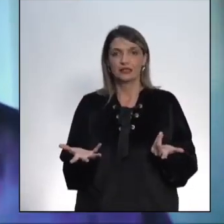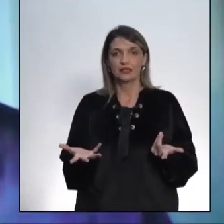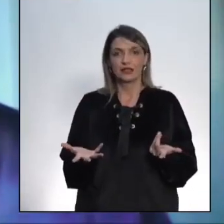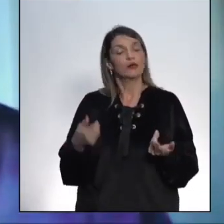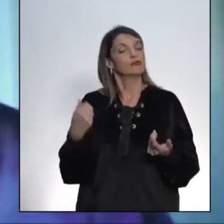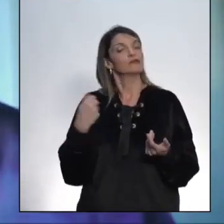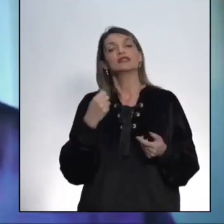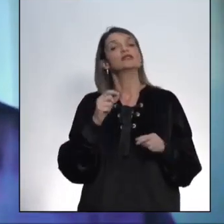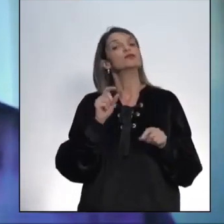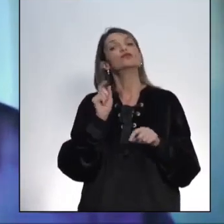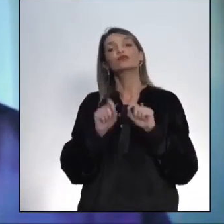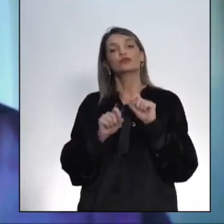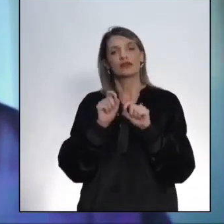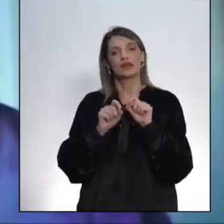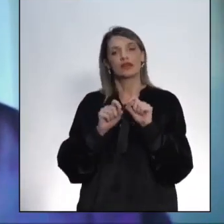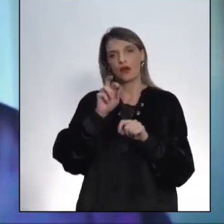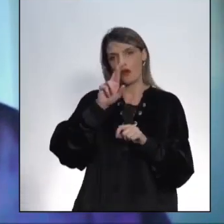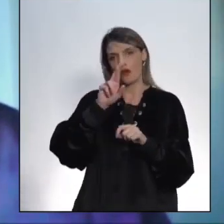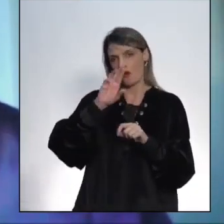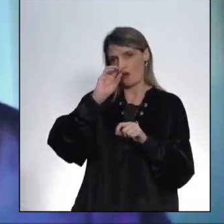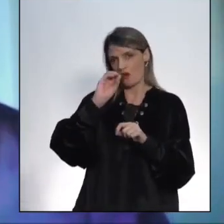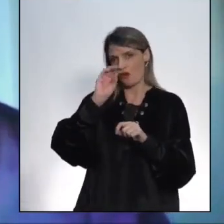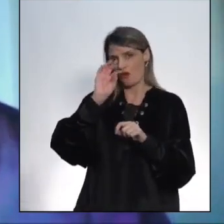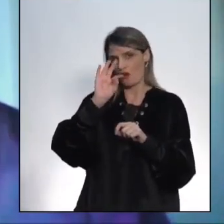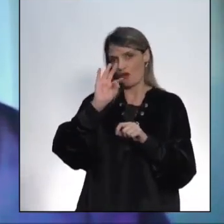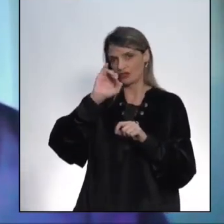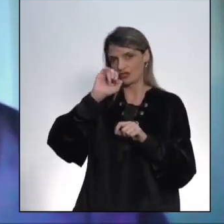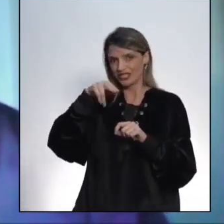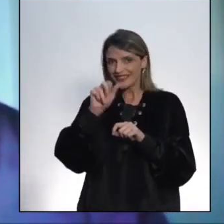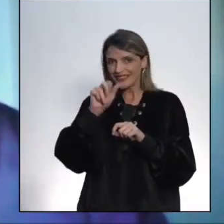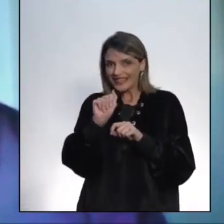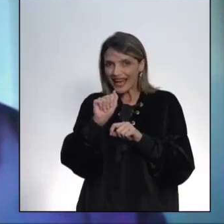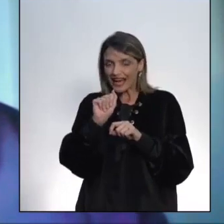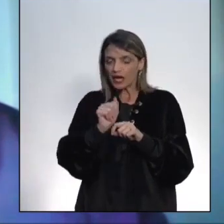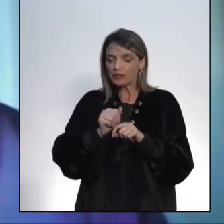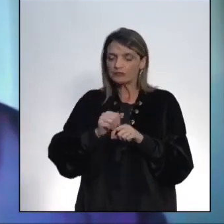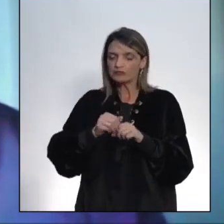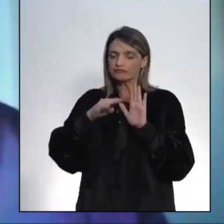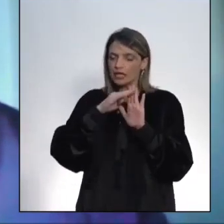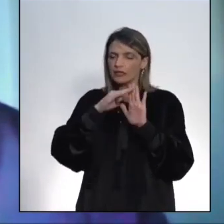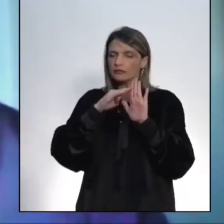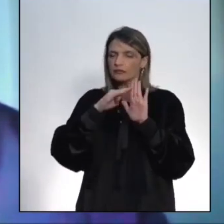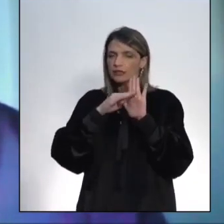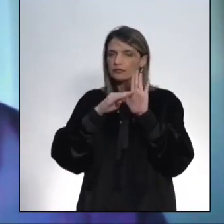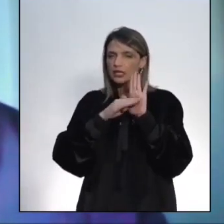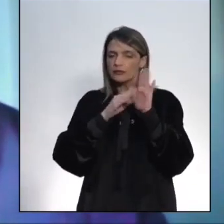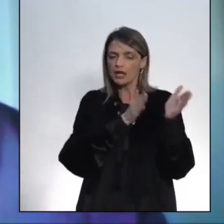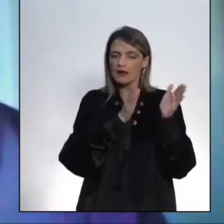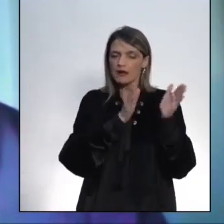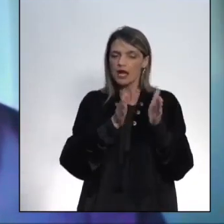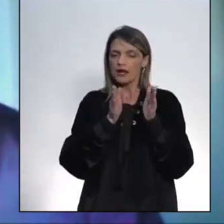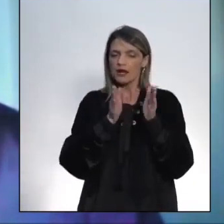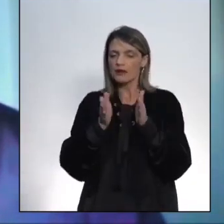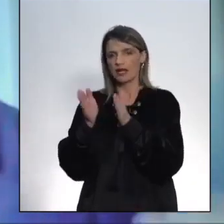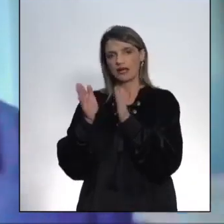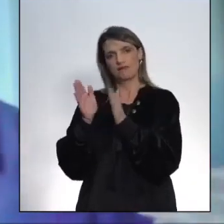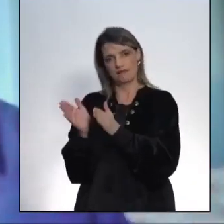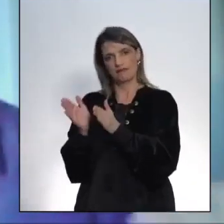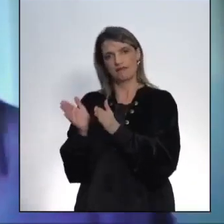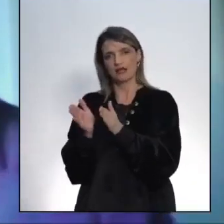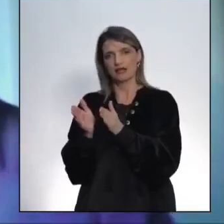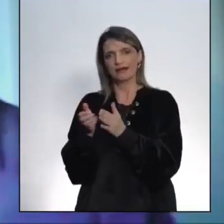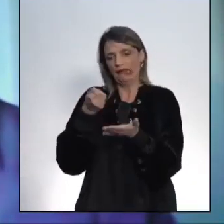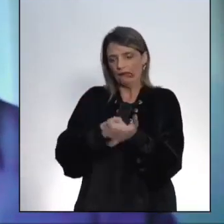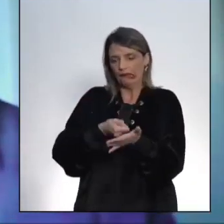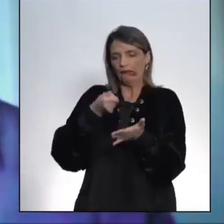rotina. É uma palavra que é desgastada e que tem uma conotação toda negativa, né? A questão da rotina